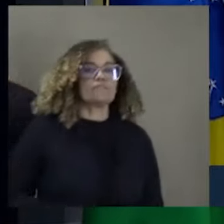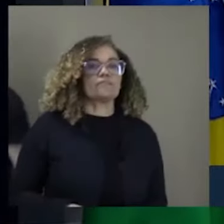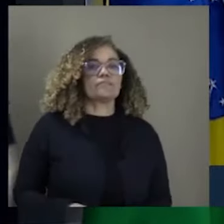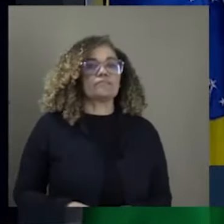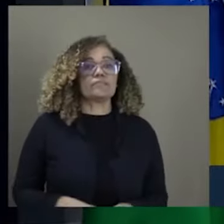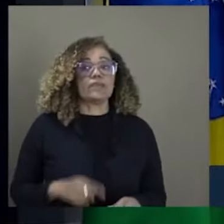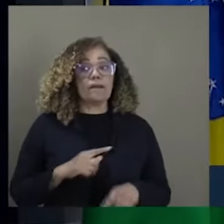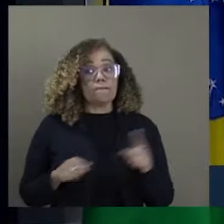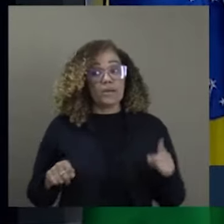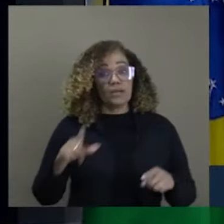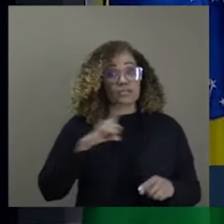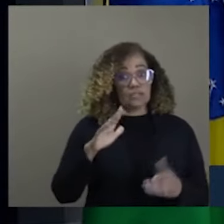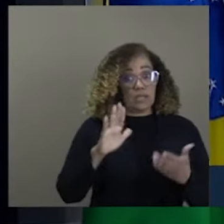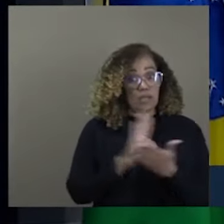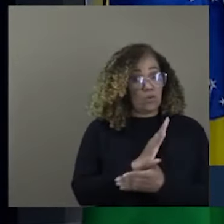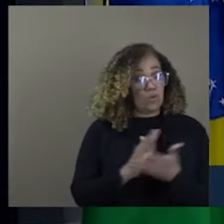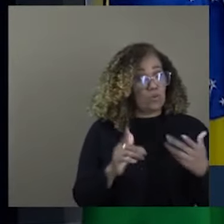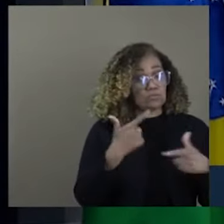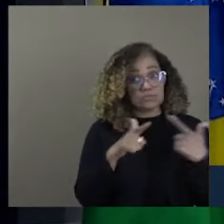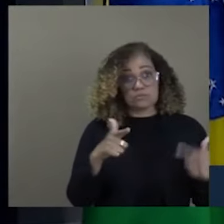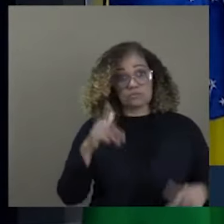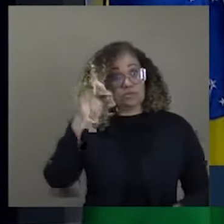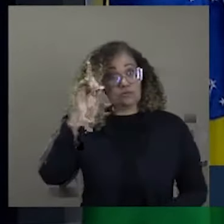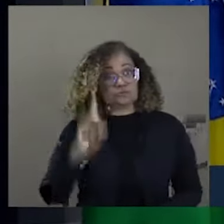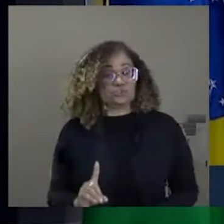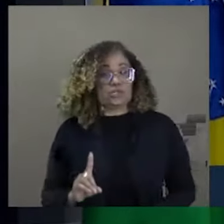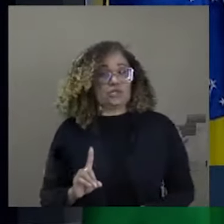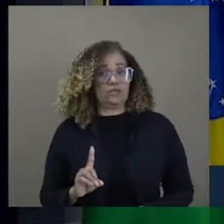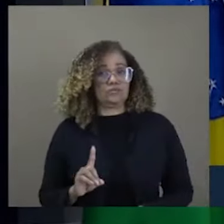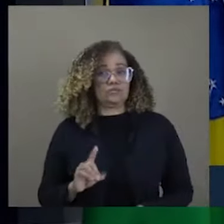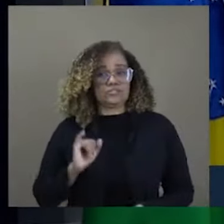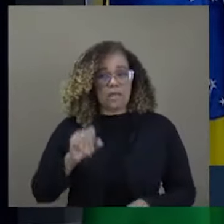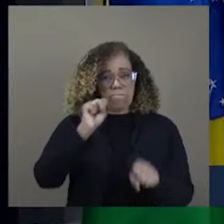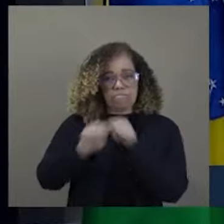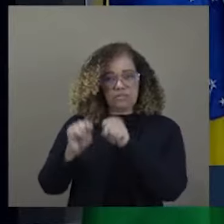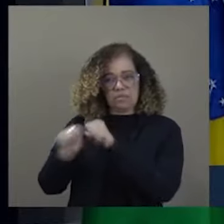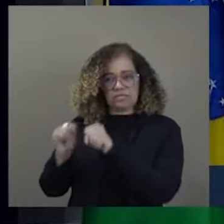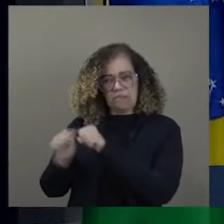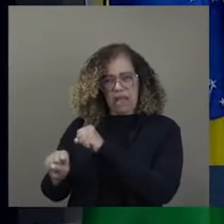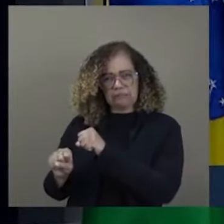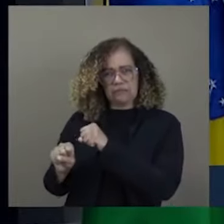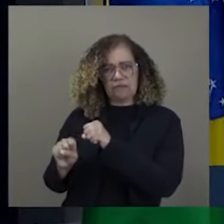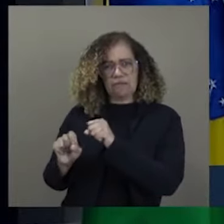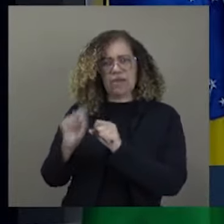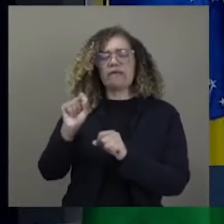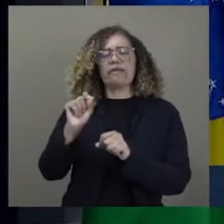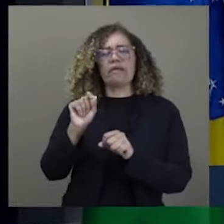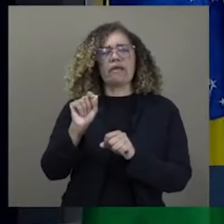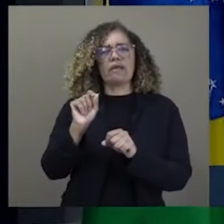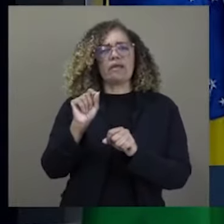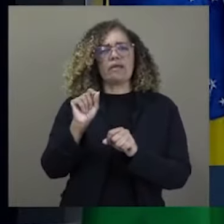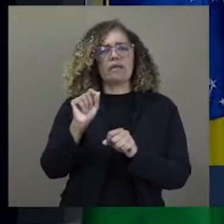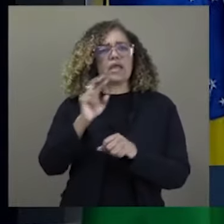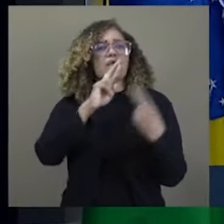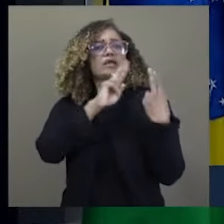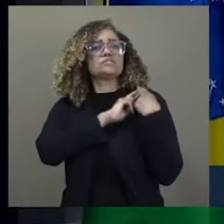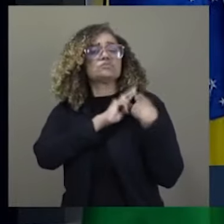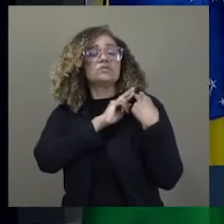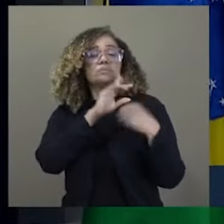direitos o terraplanista não o genocida não agora quero saber quem é o genocida da dengue agora já apareceu o